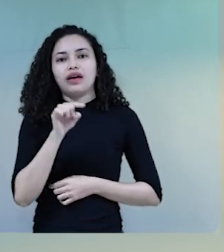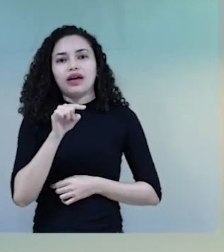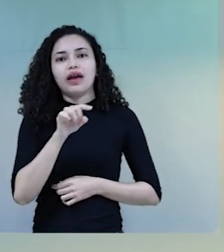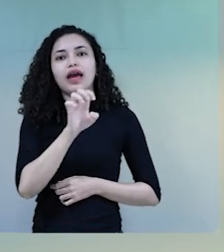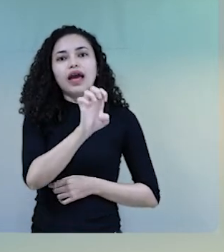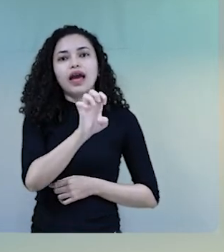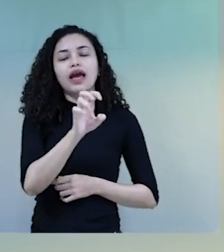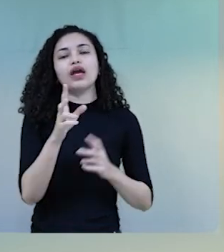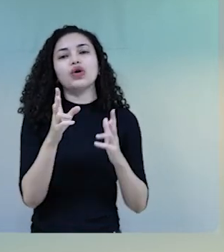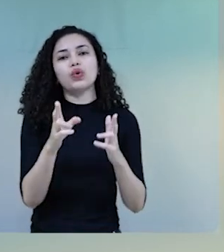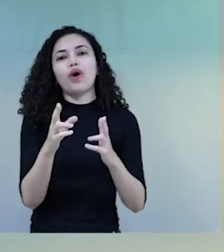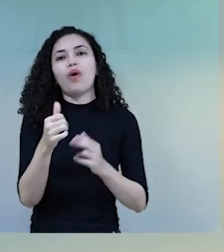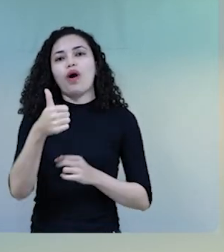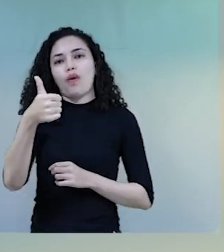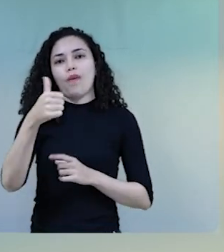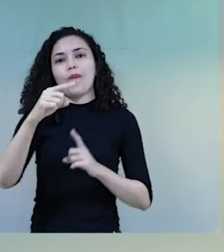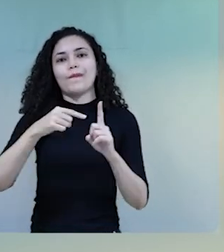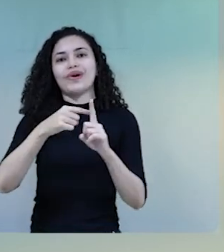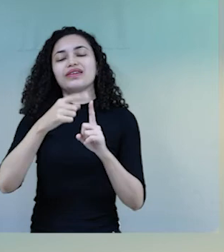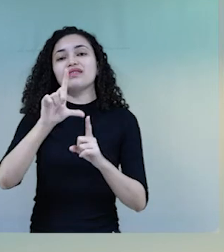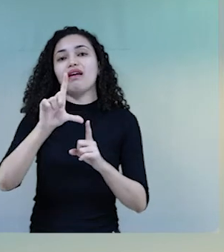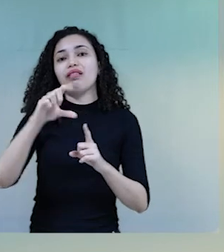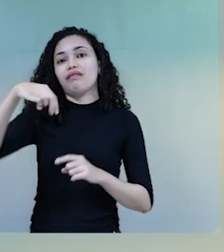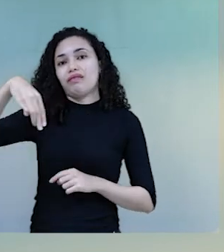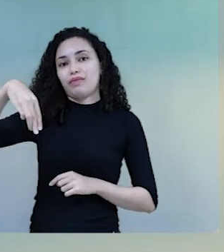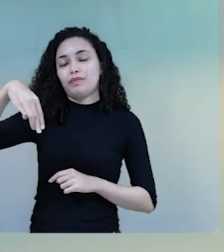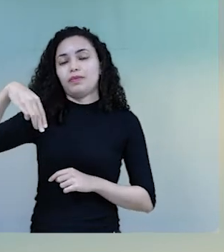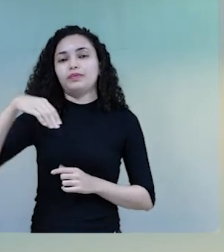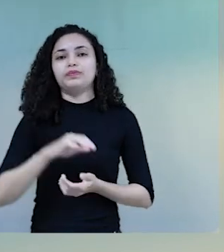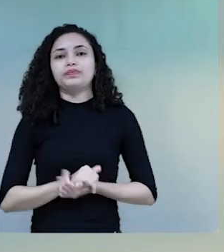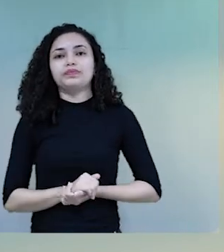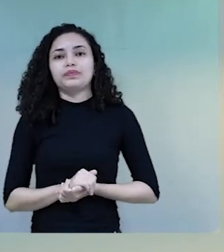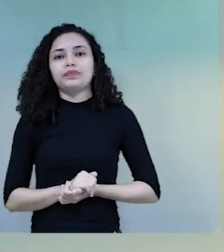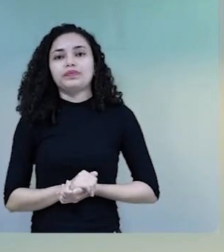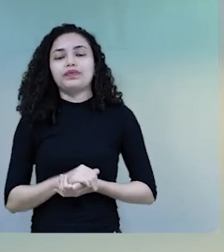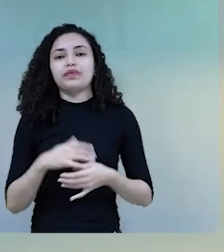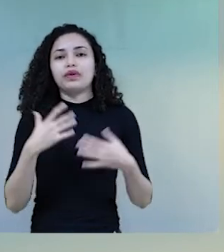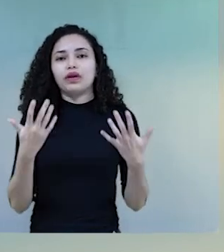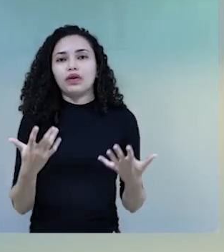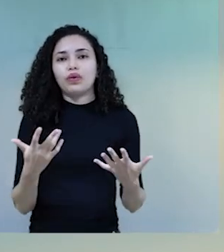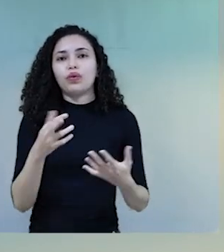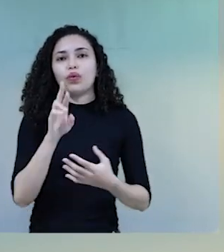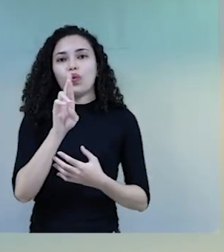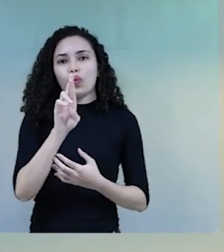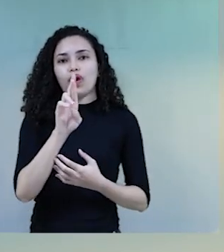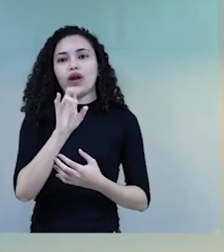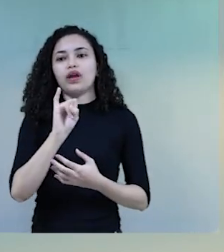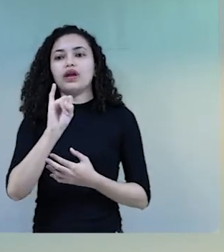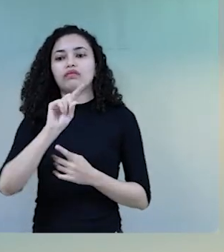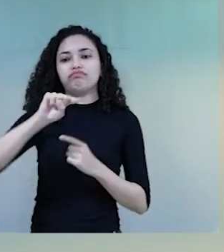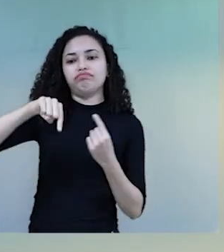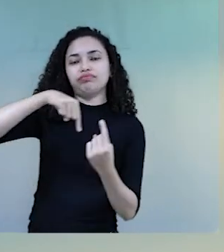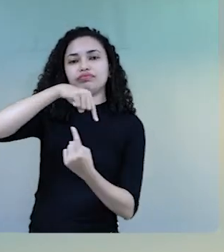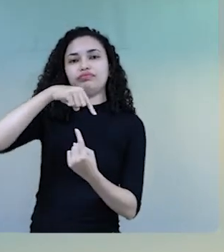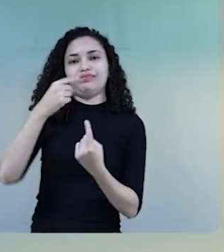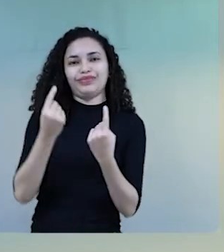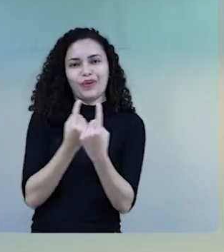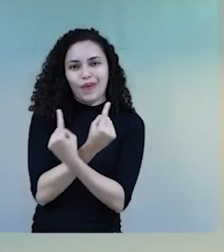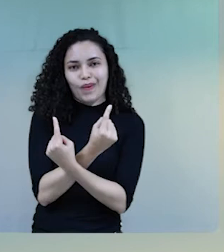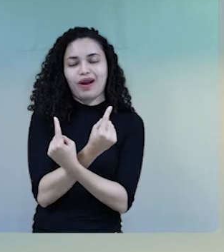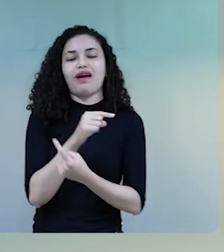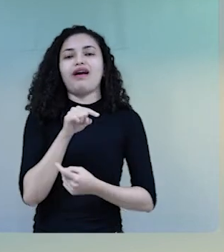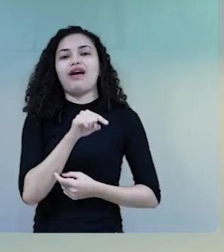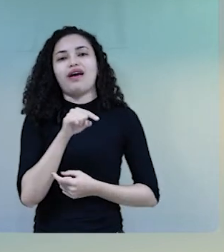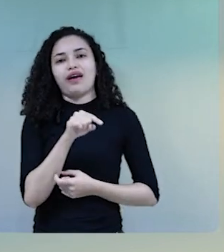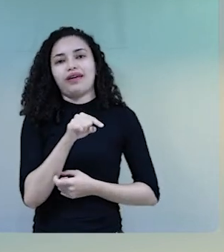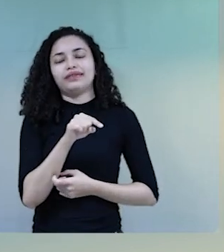a U mais RI. E, consequentemente, se eu passar o RI para o lado de lá, vai ficar o quê? Que a tensão nos